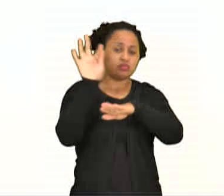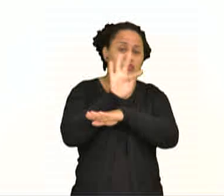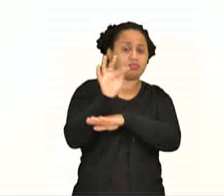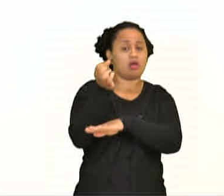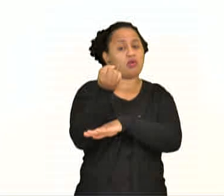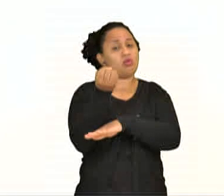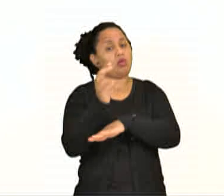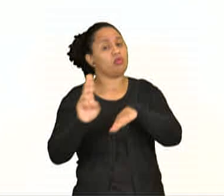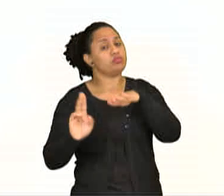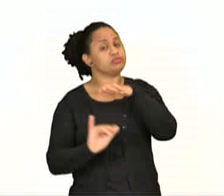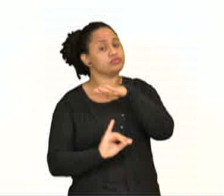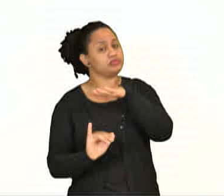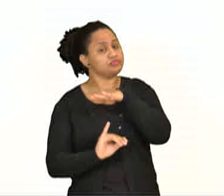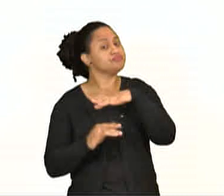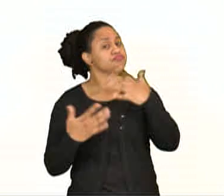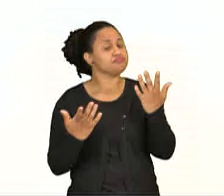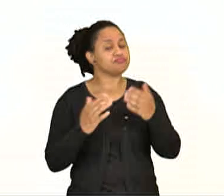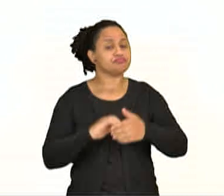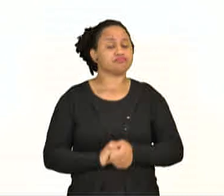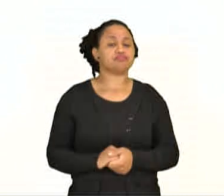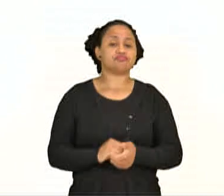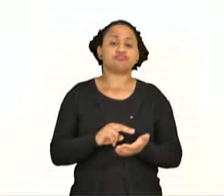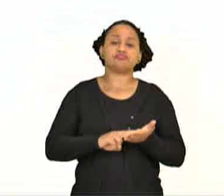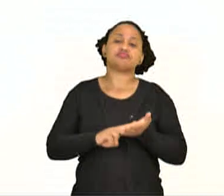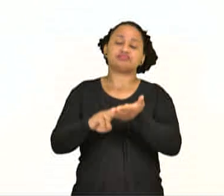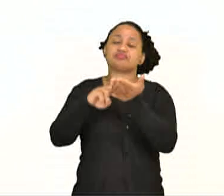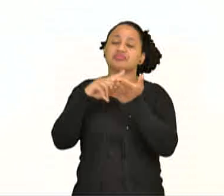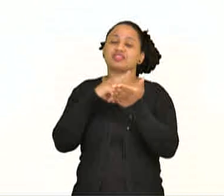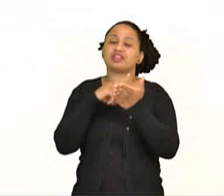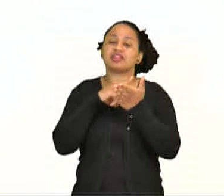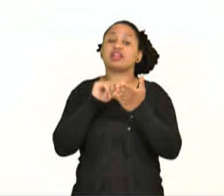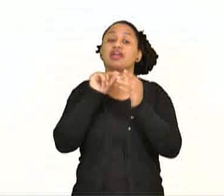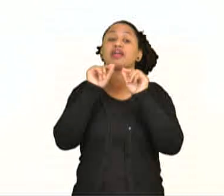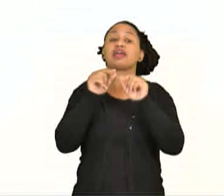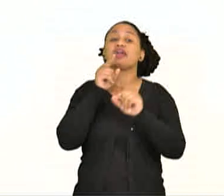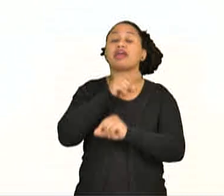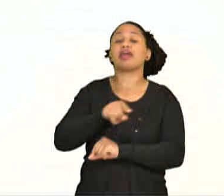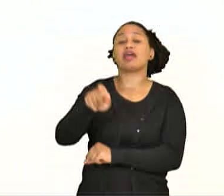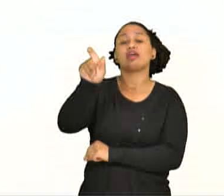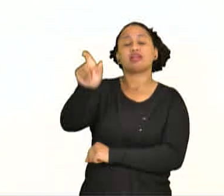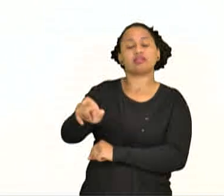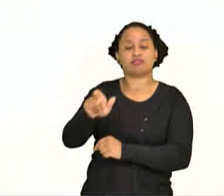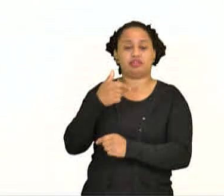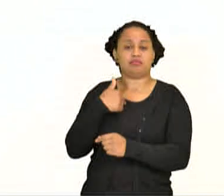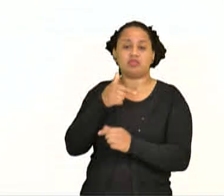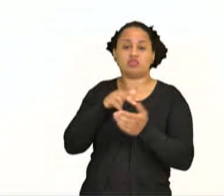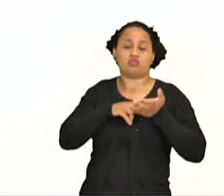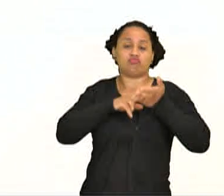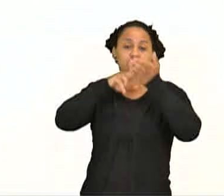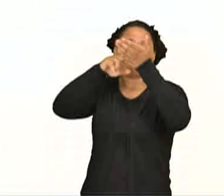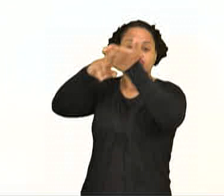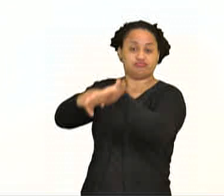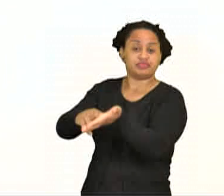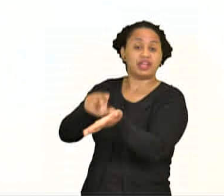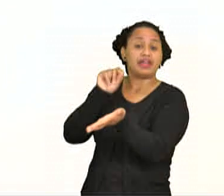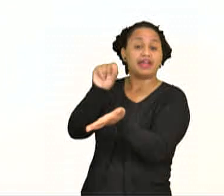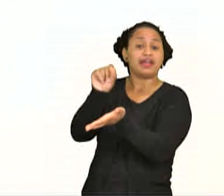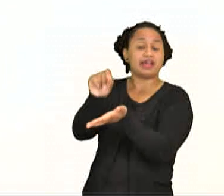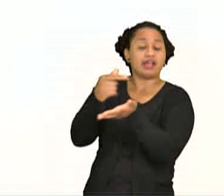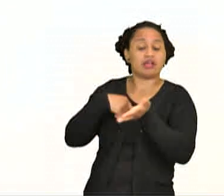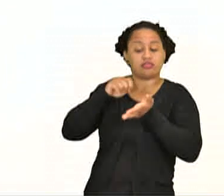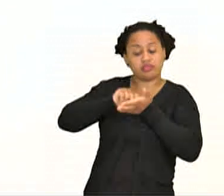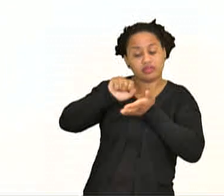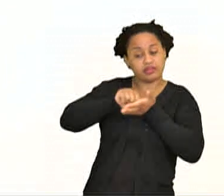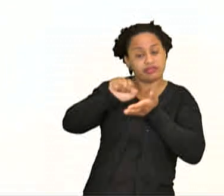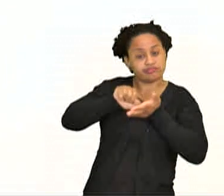Vamos lá? Essa carta tem a presença de destinatário. Destinatário é para quem eu vou escrever